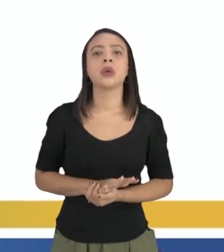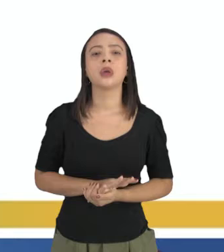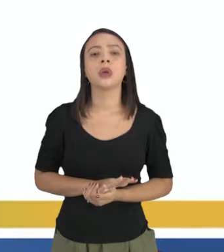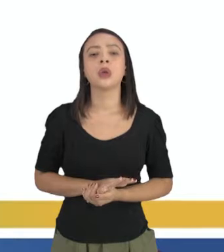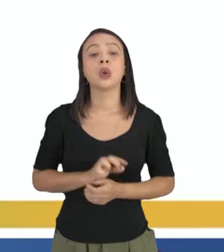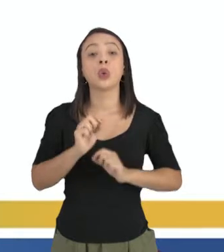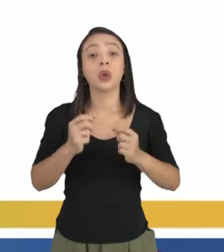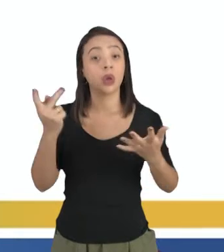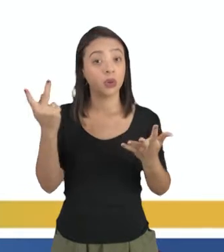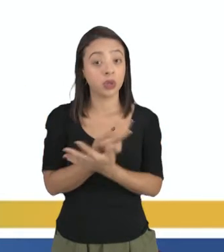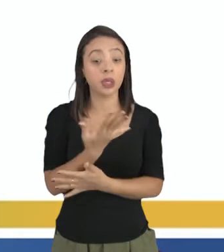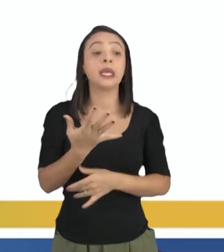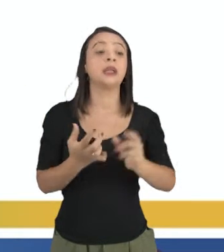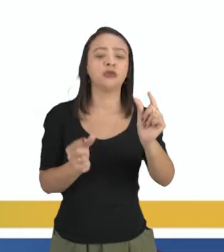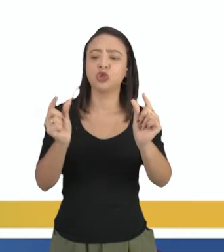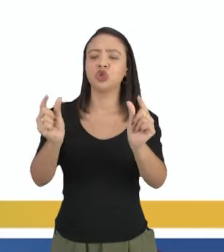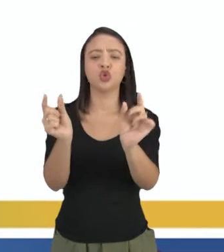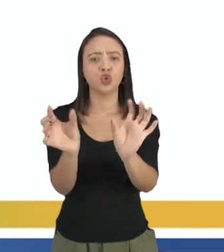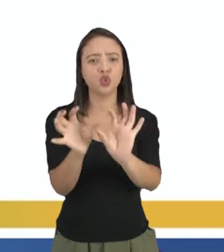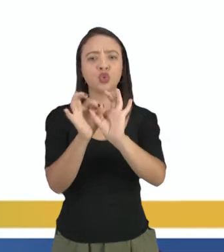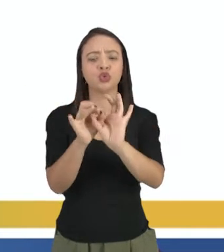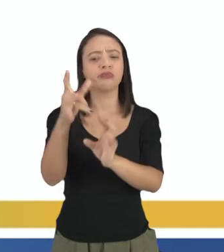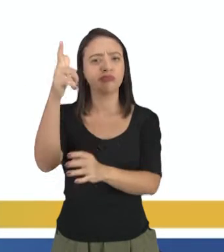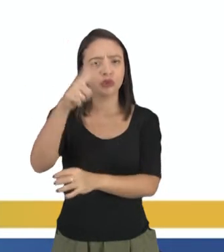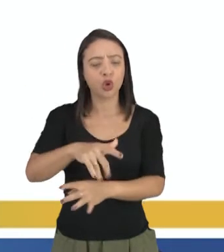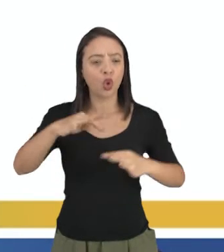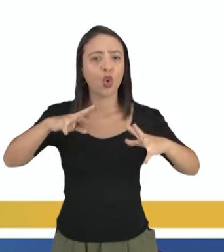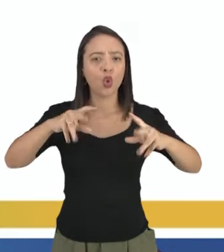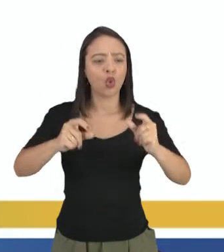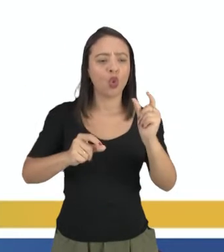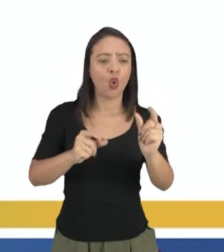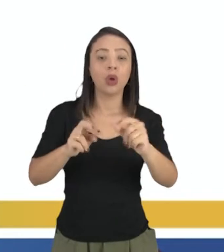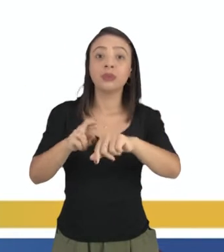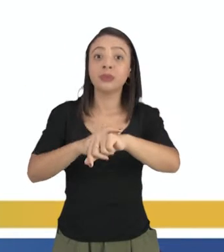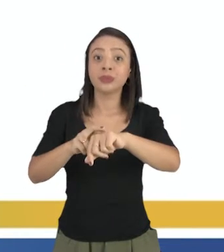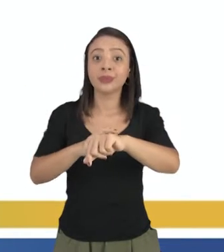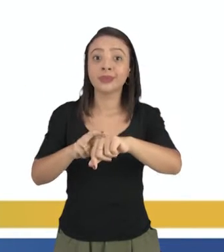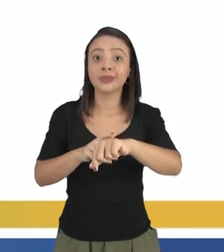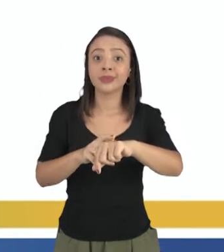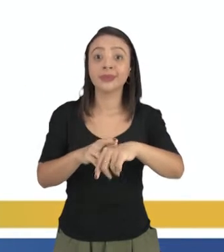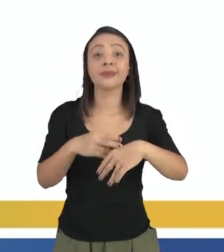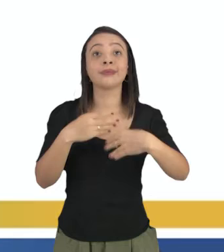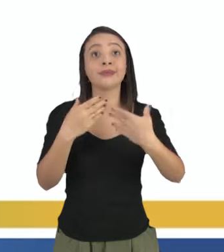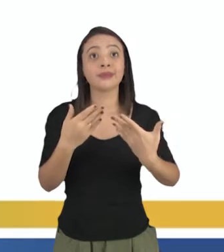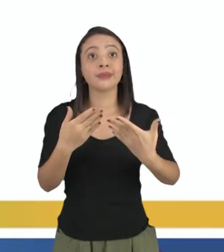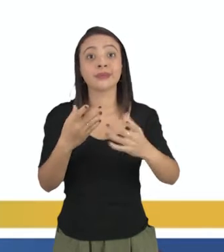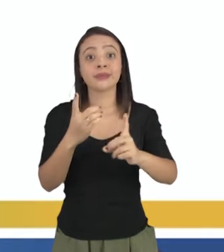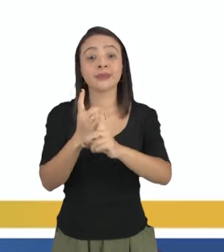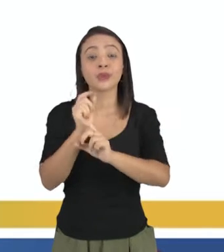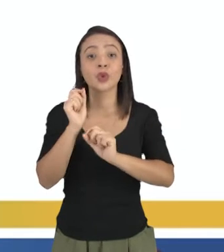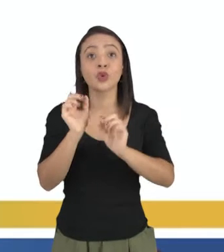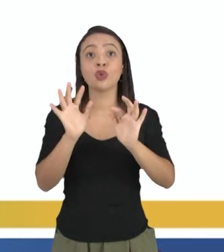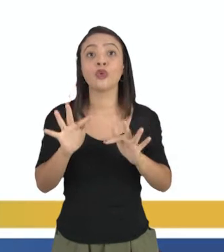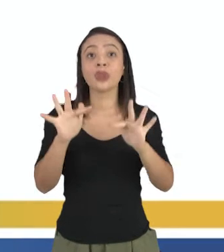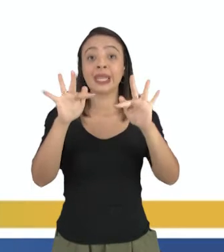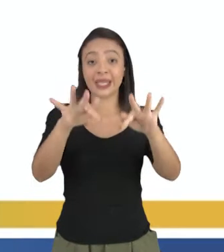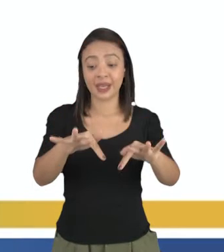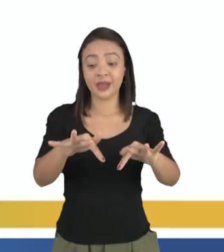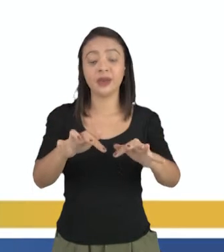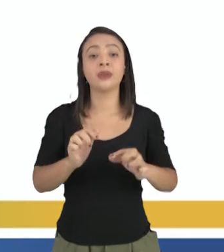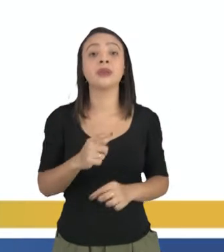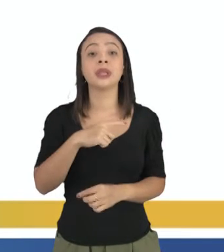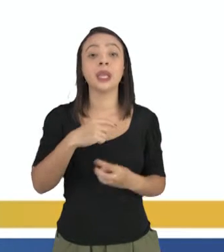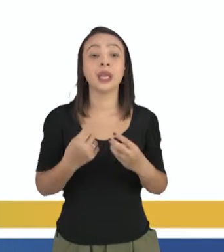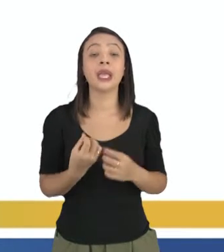seja, ele cruzou de novo todas as ervilhas púrpuras e descobriu que, ao final,